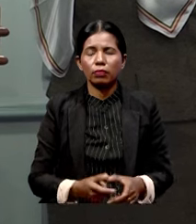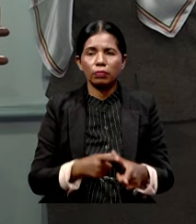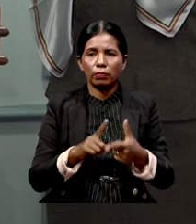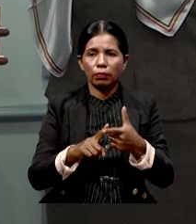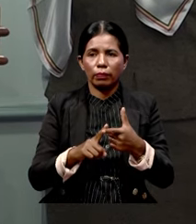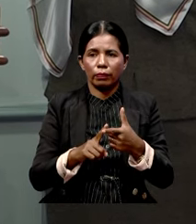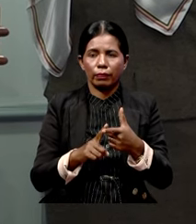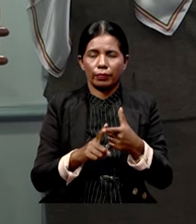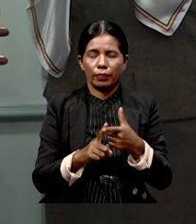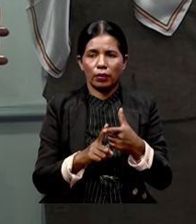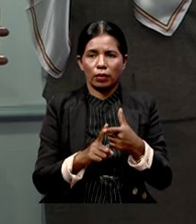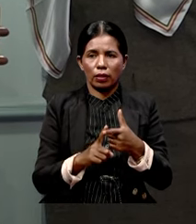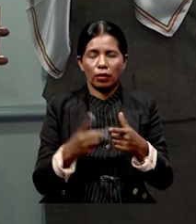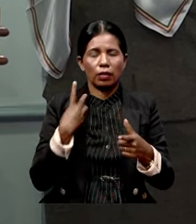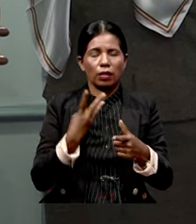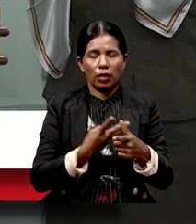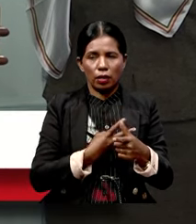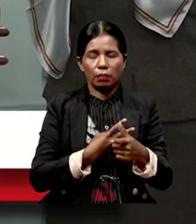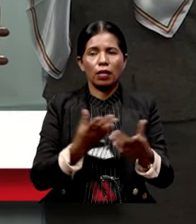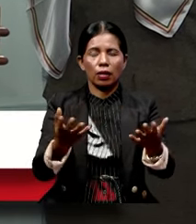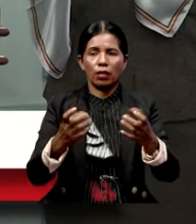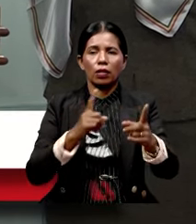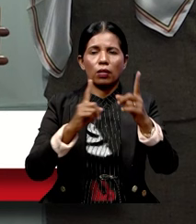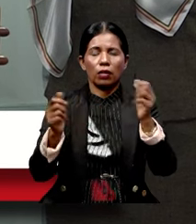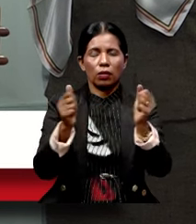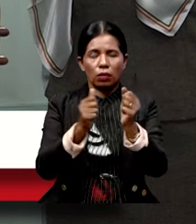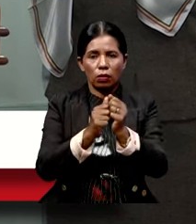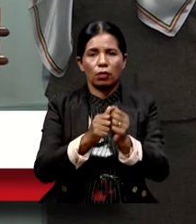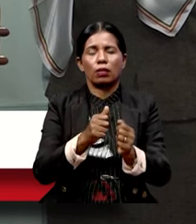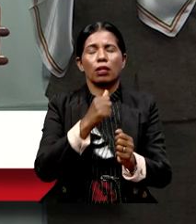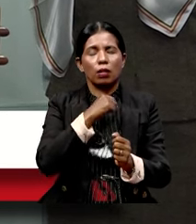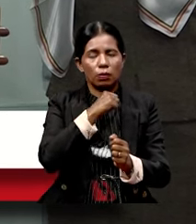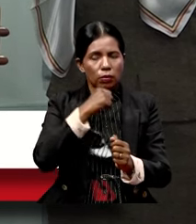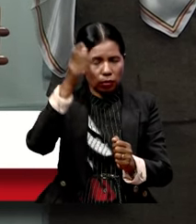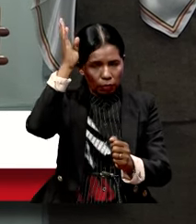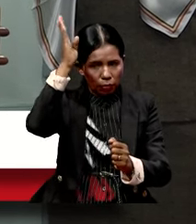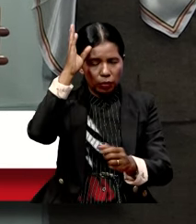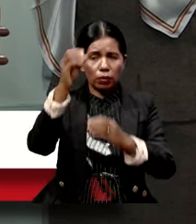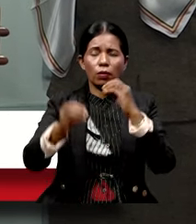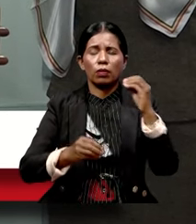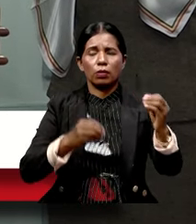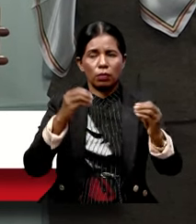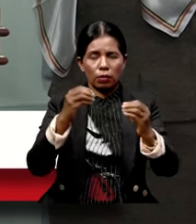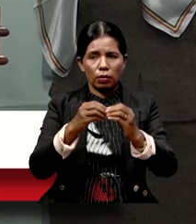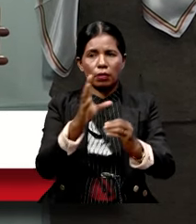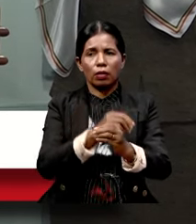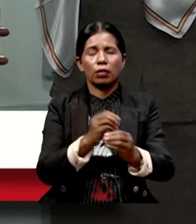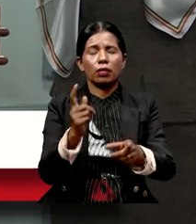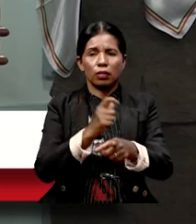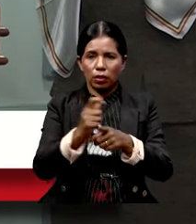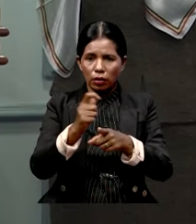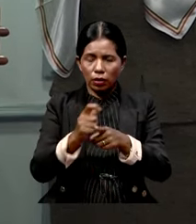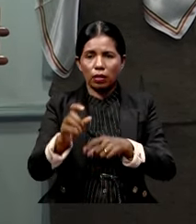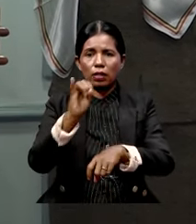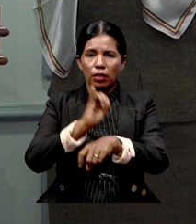naturalmente, conversei com o Sr. Cardeal sobre o papel que a Igreja